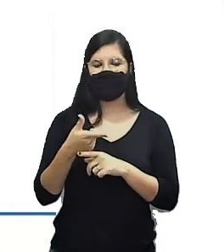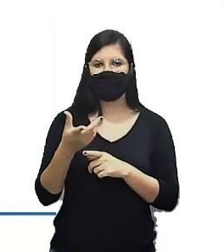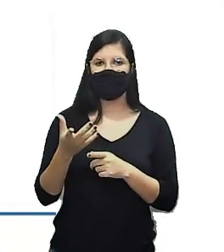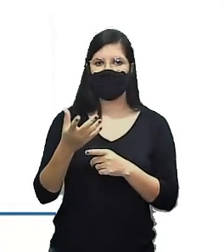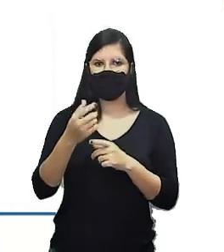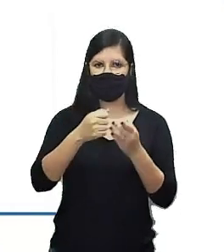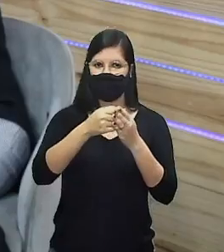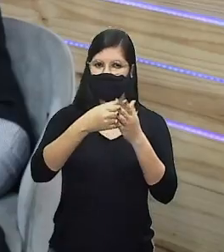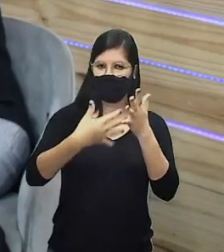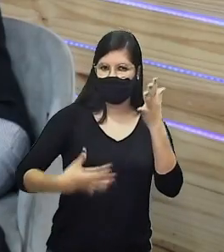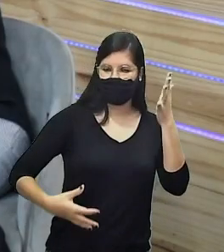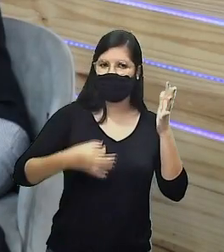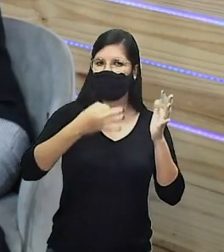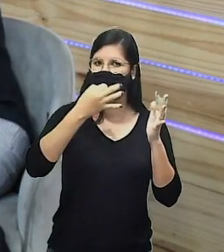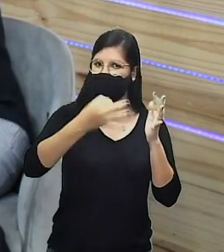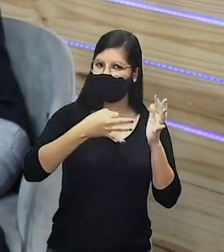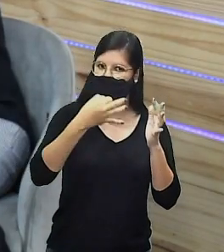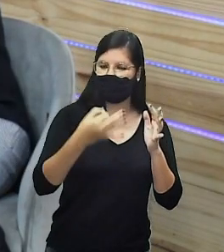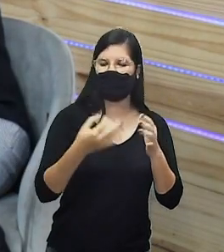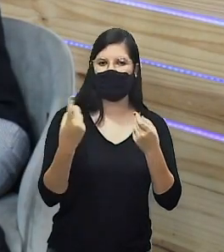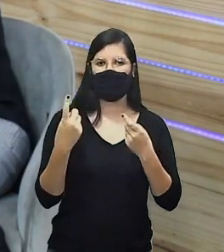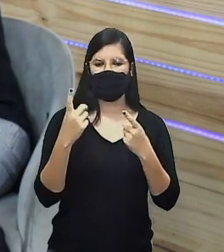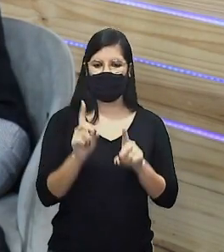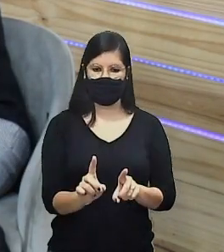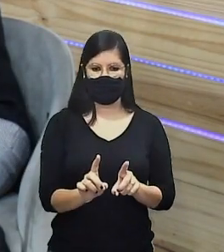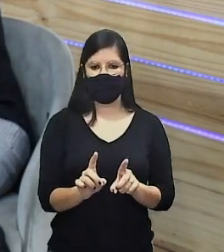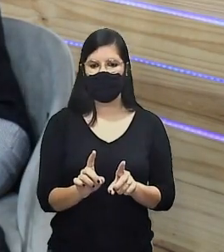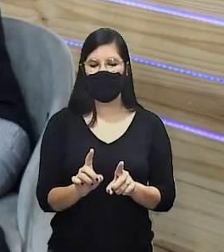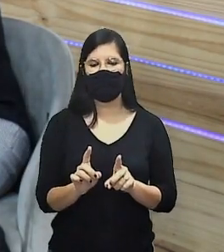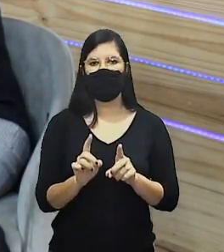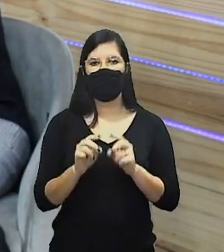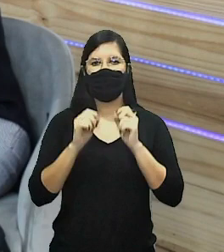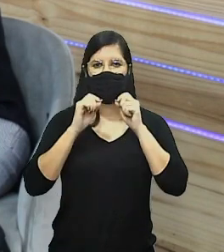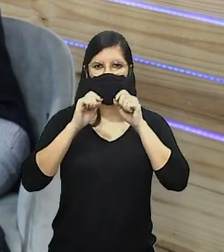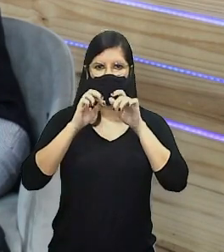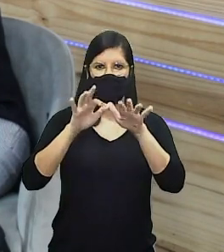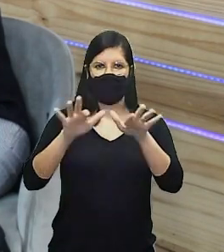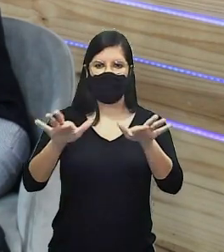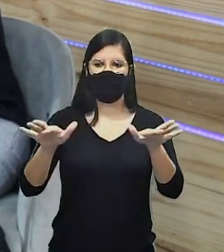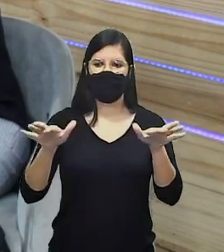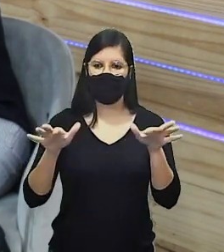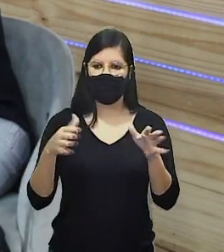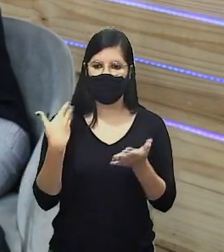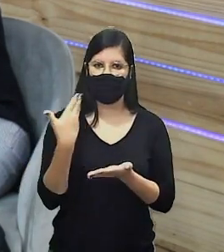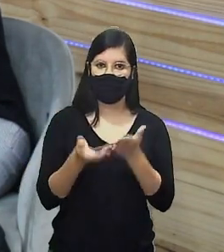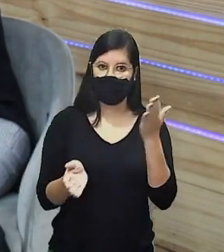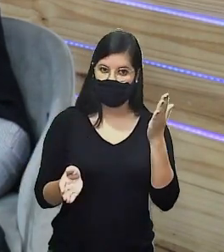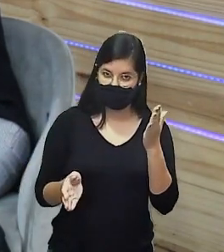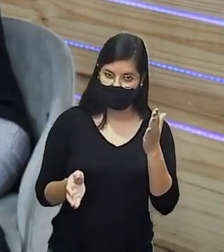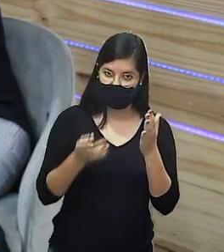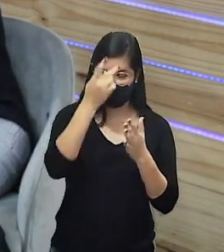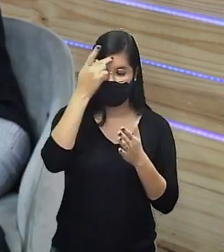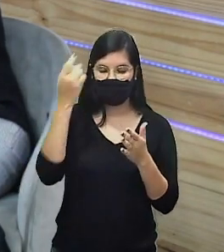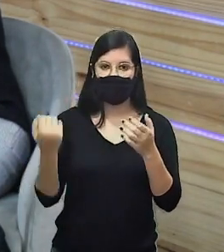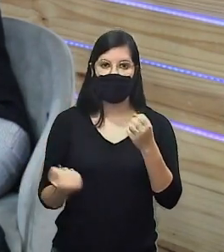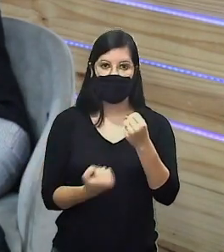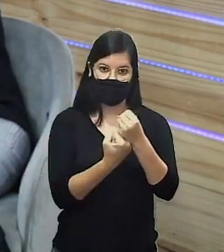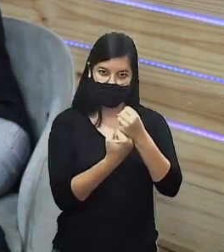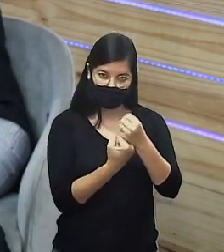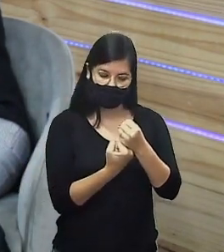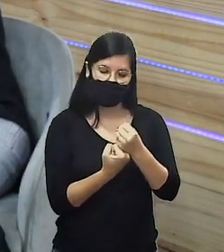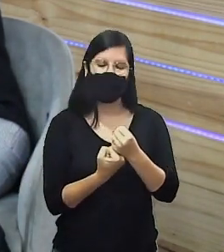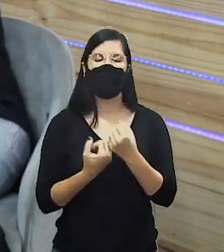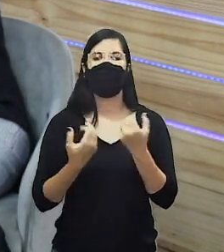uma enxurrada de críticas, né? Essas críticas elas reverberaram também na perda de patrocinadores que mantinham o